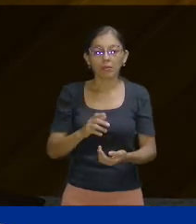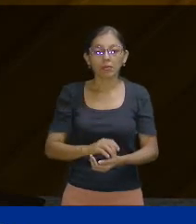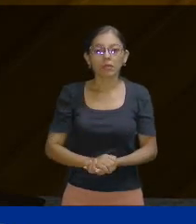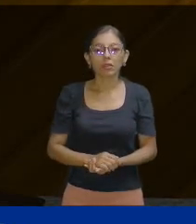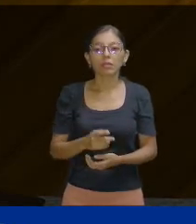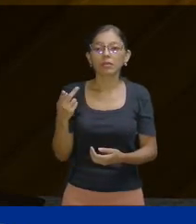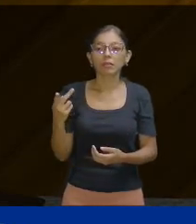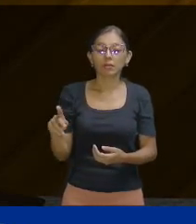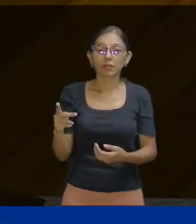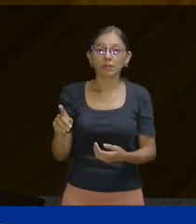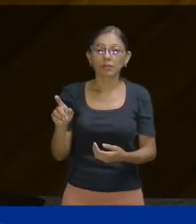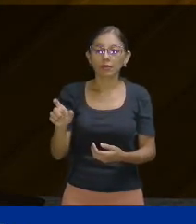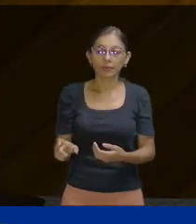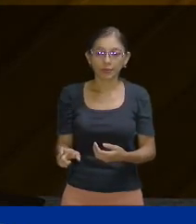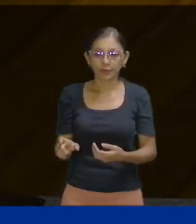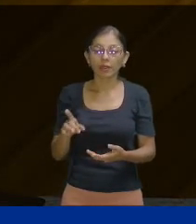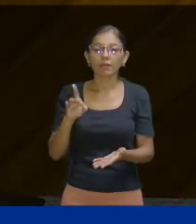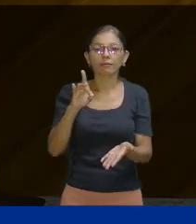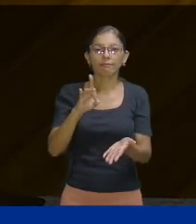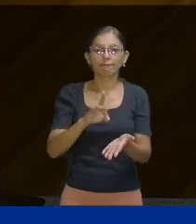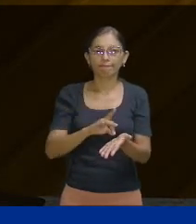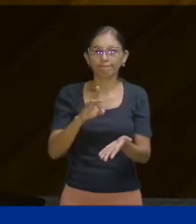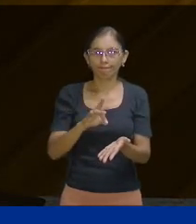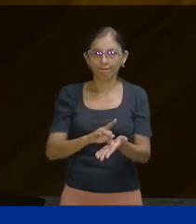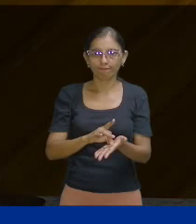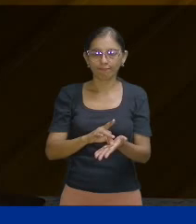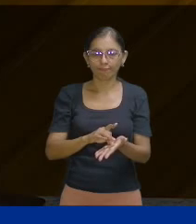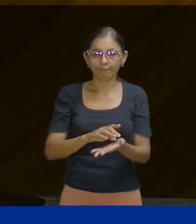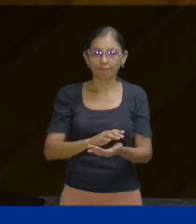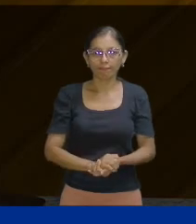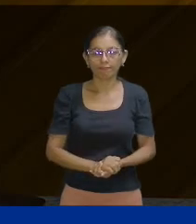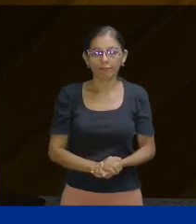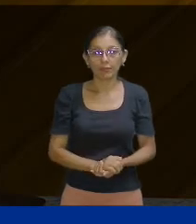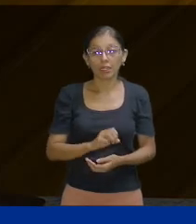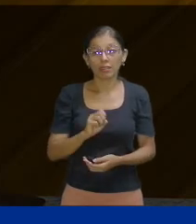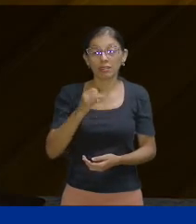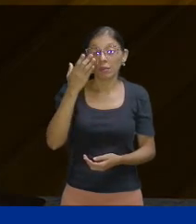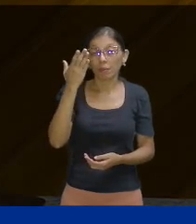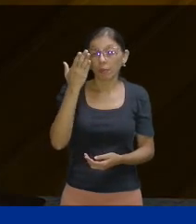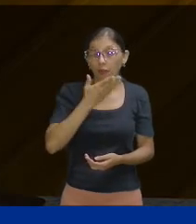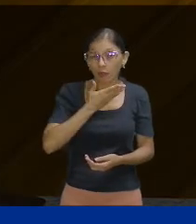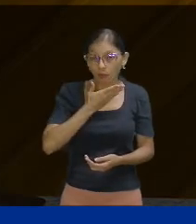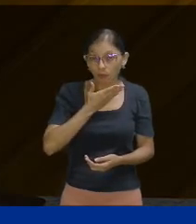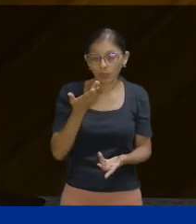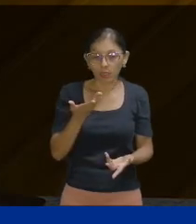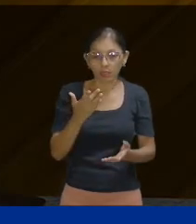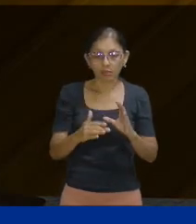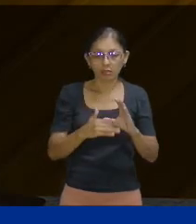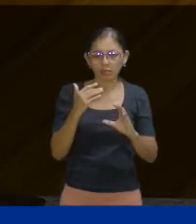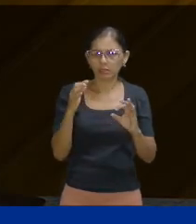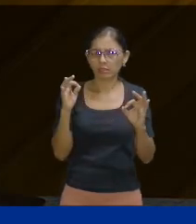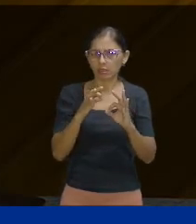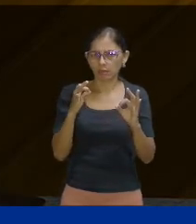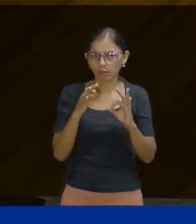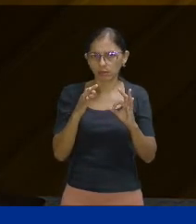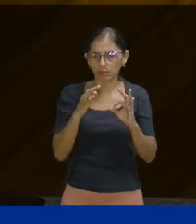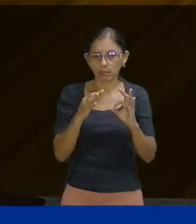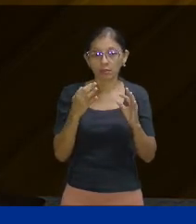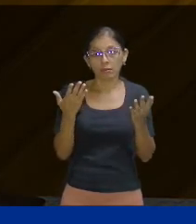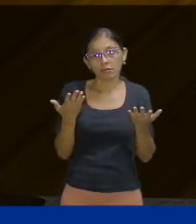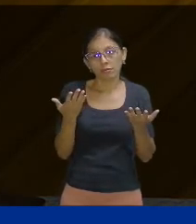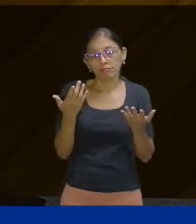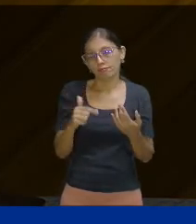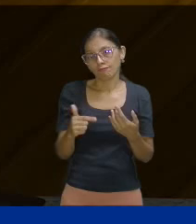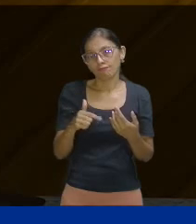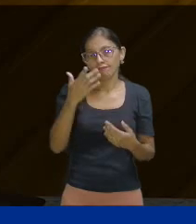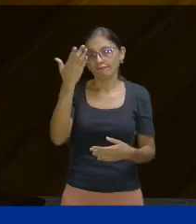é dotado de presunção de veracidade, de modo que só prova em contrário é possível afastar essa presunção de veracidade. E aí a